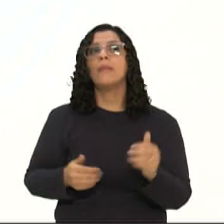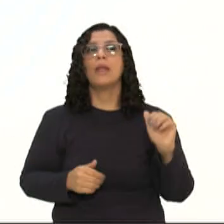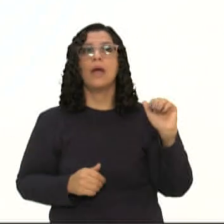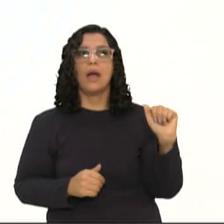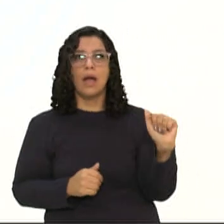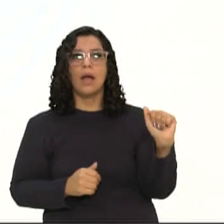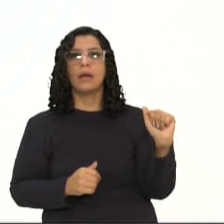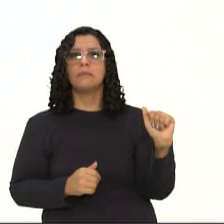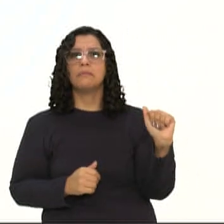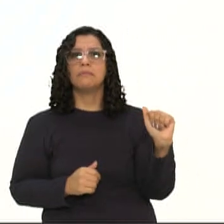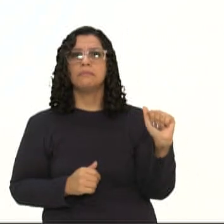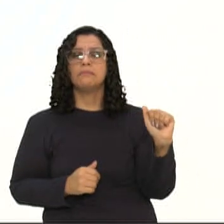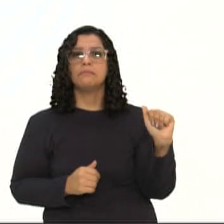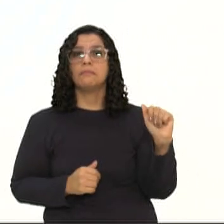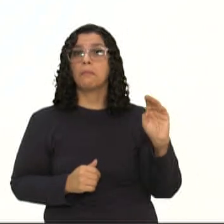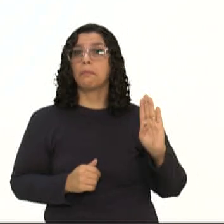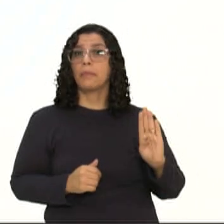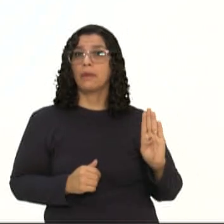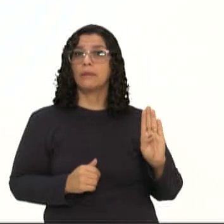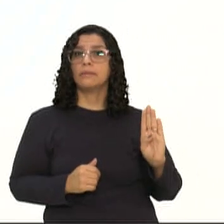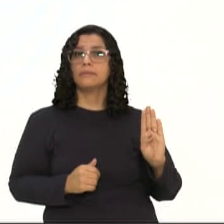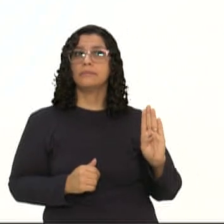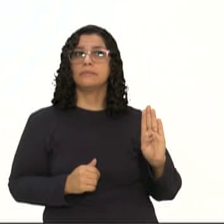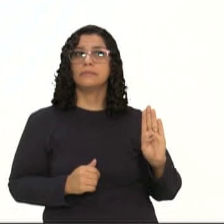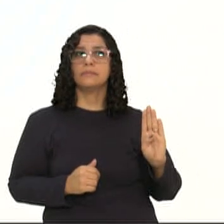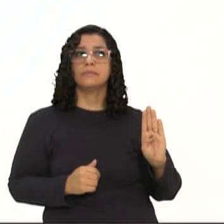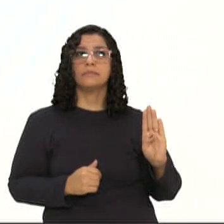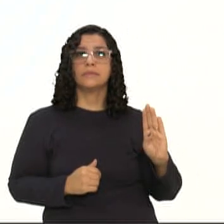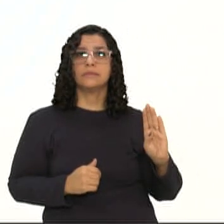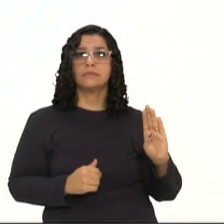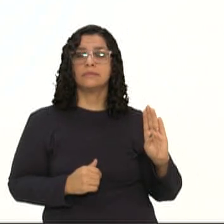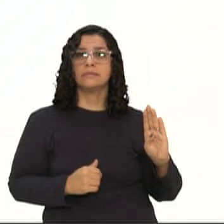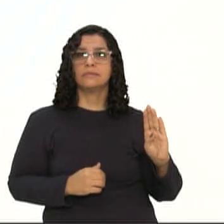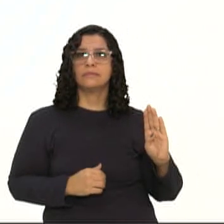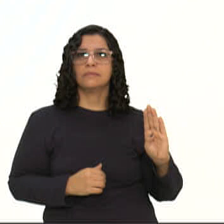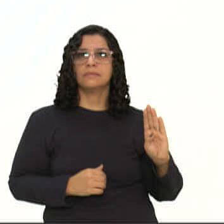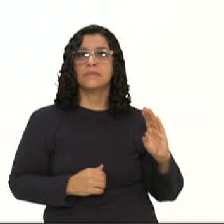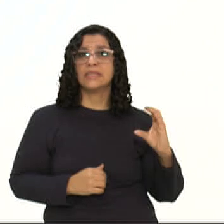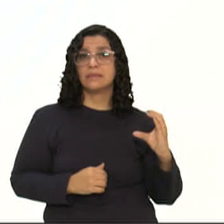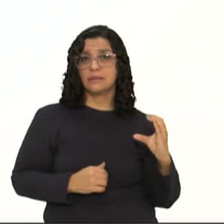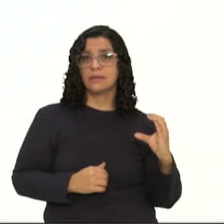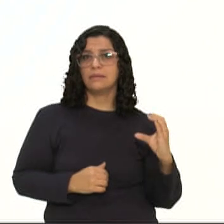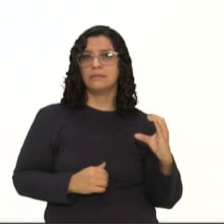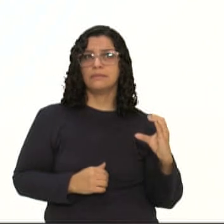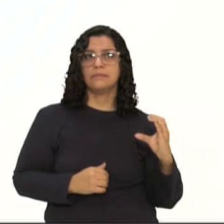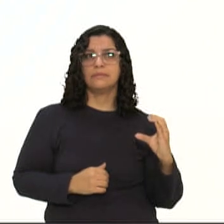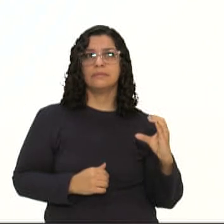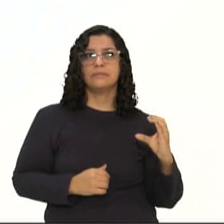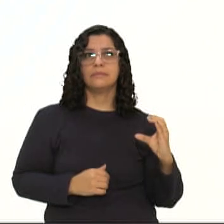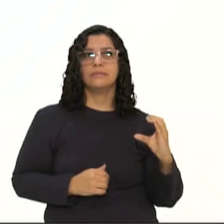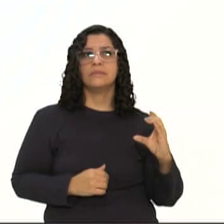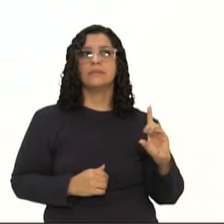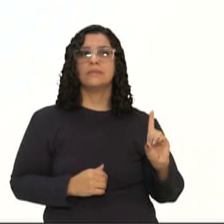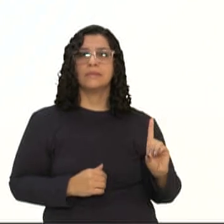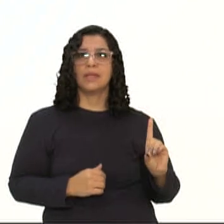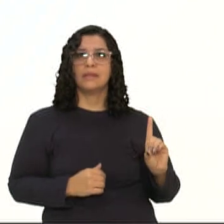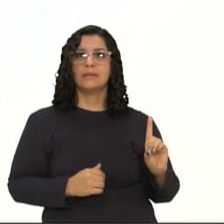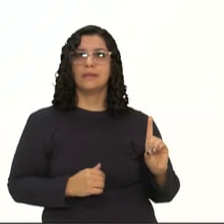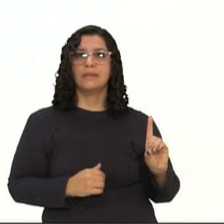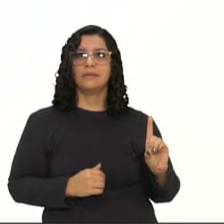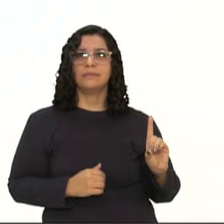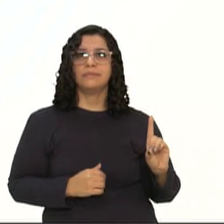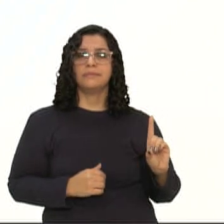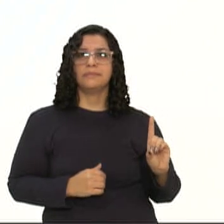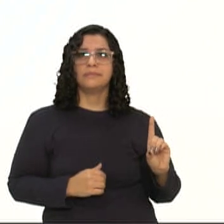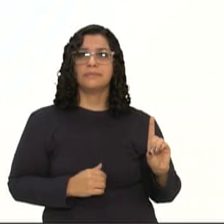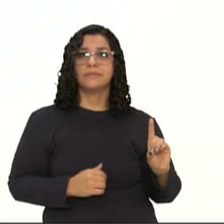A, Michael Faraday, letra B, Hans Christian Oersted, letra C, André-Marie Ampère, letra